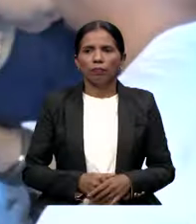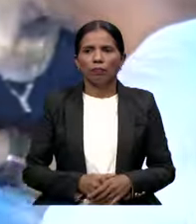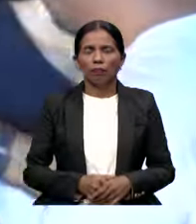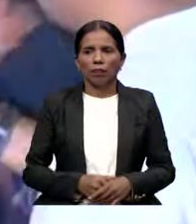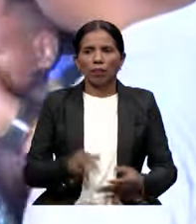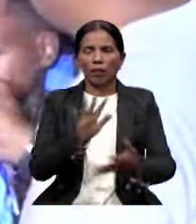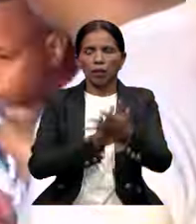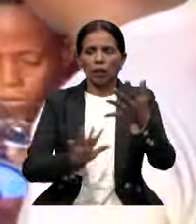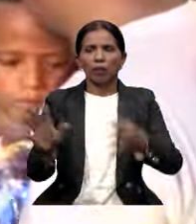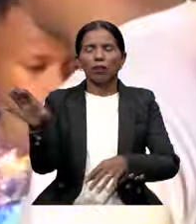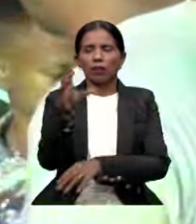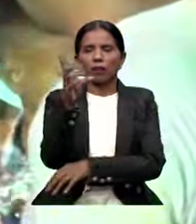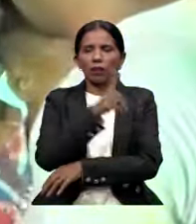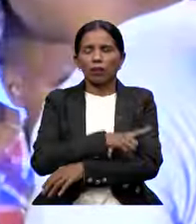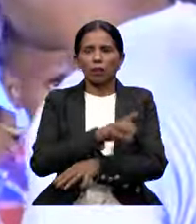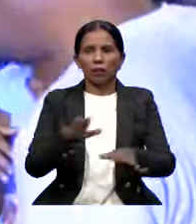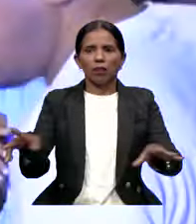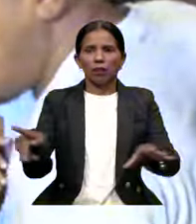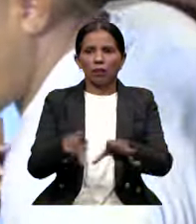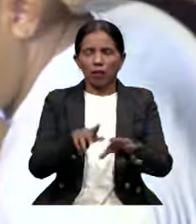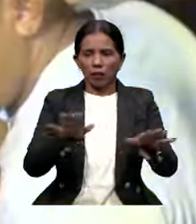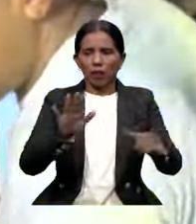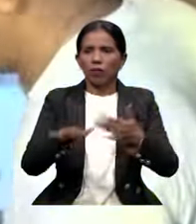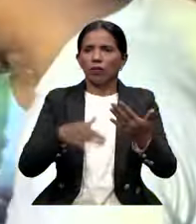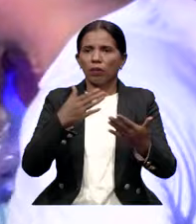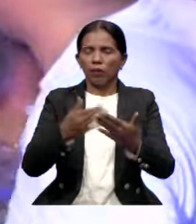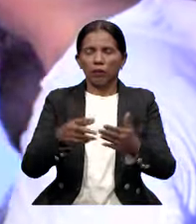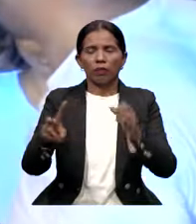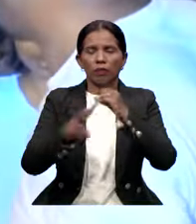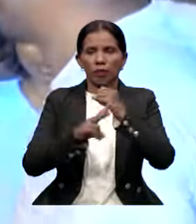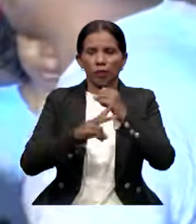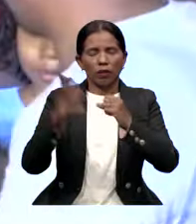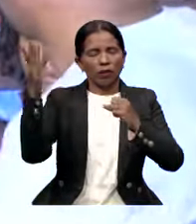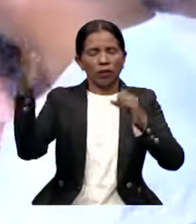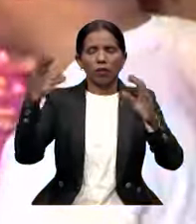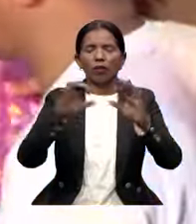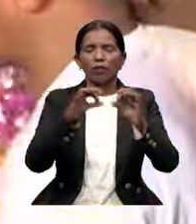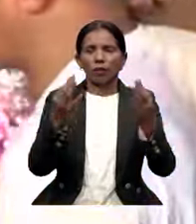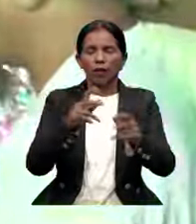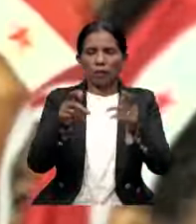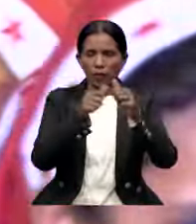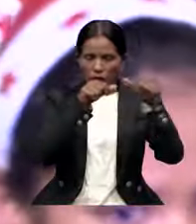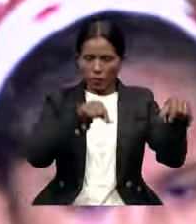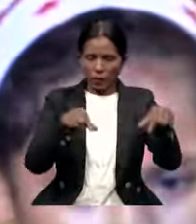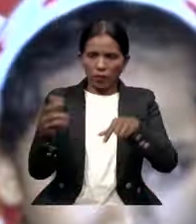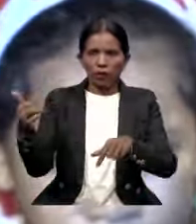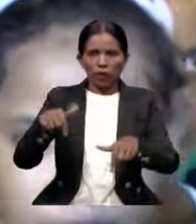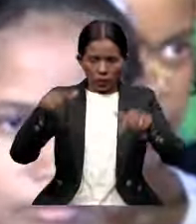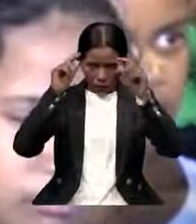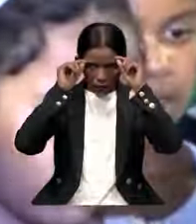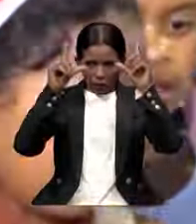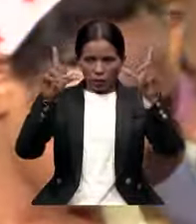Sermone natal hamutuk ne participa usi labarek usi orfanato sira viti masira yo uma mahon no ema ho deficiencia sira iha territorio